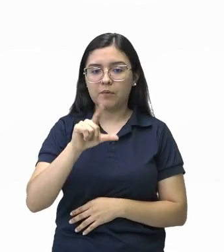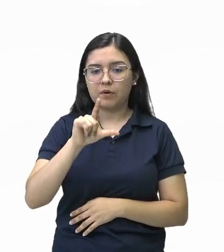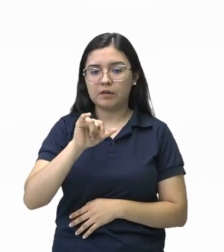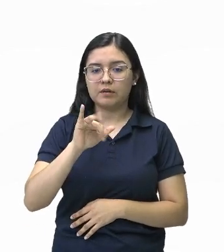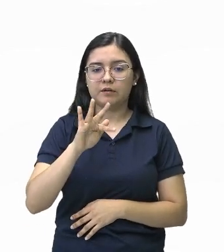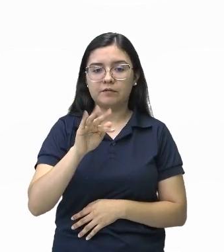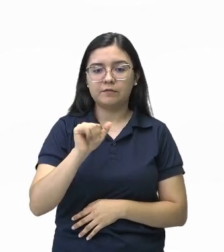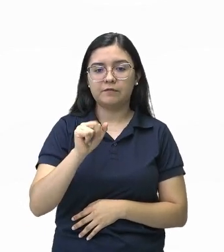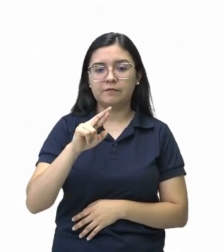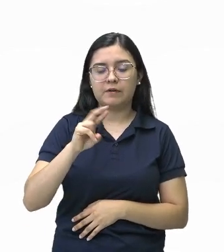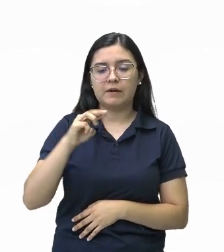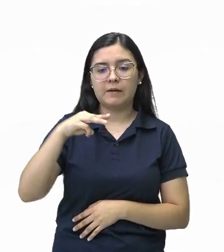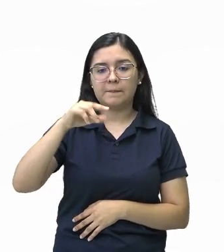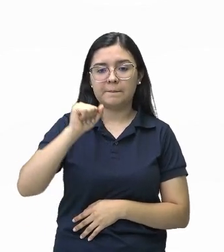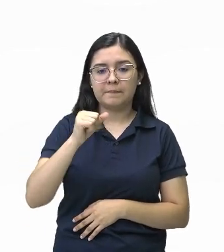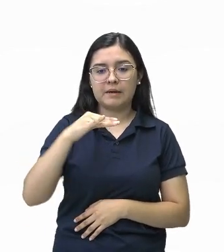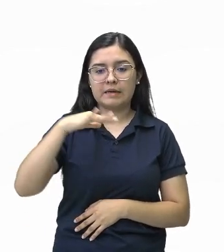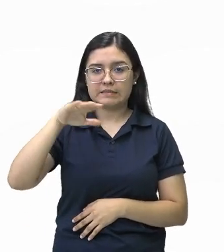polifarmácia.